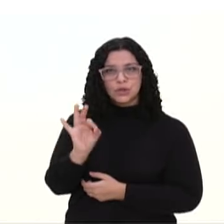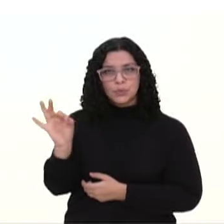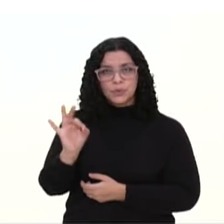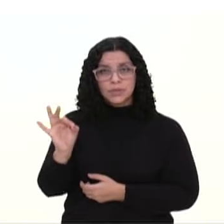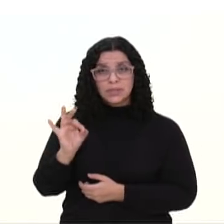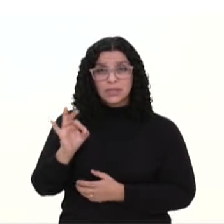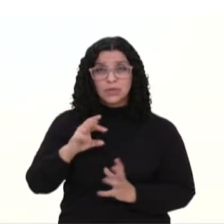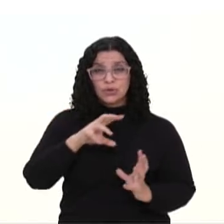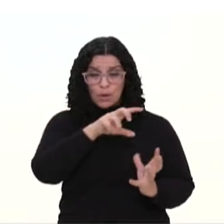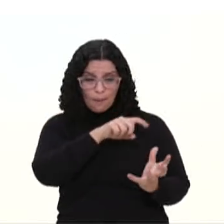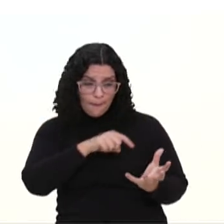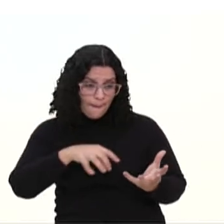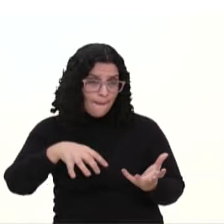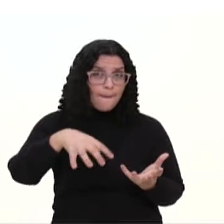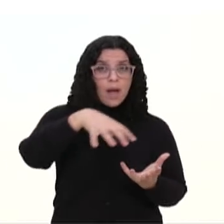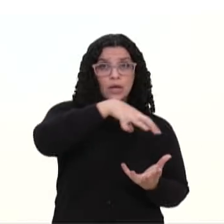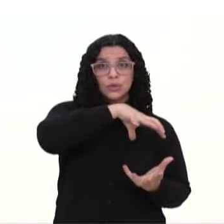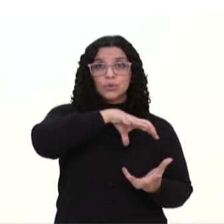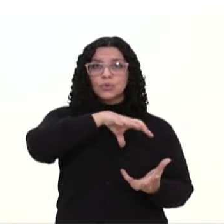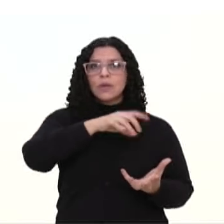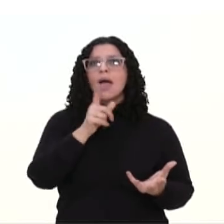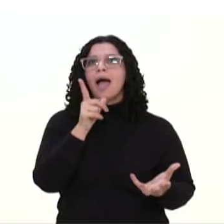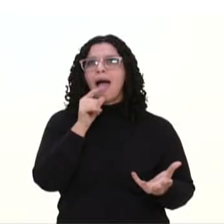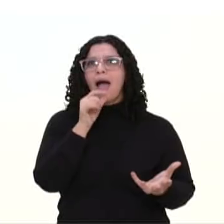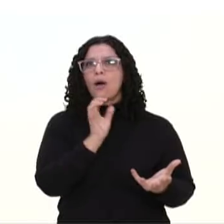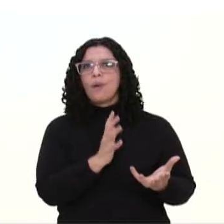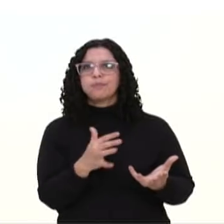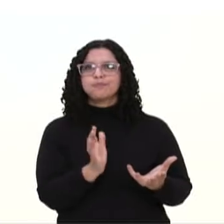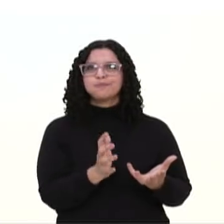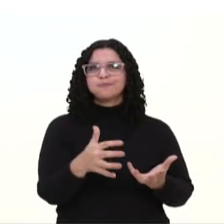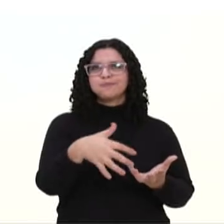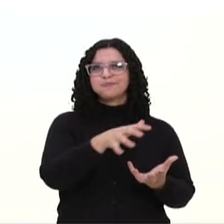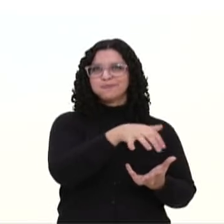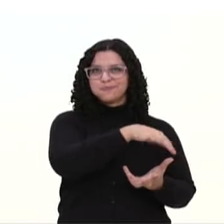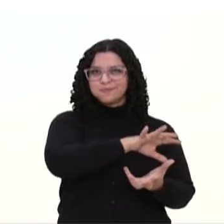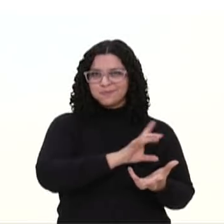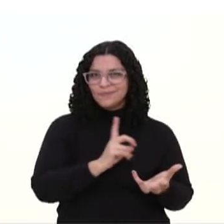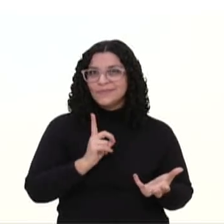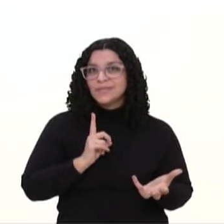da superfície do nosso planeta é coberta por água.